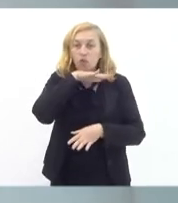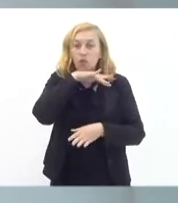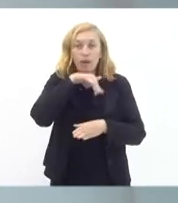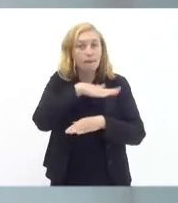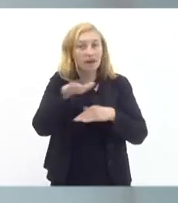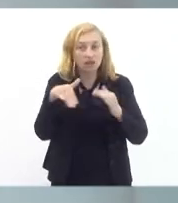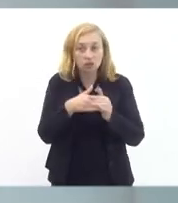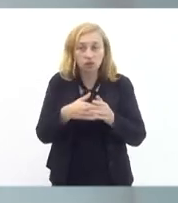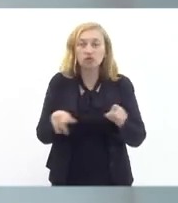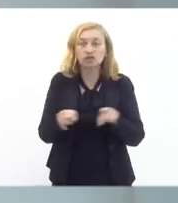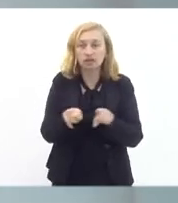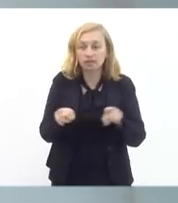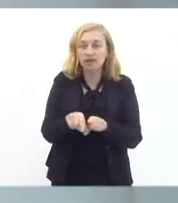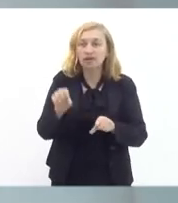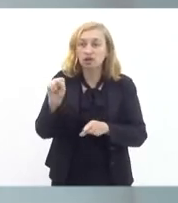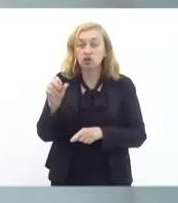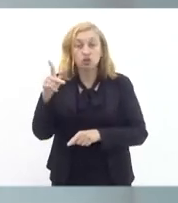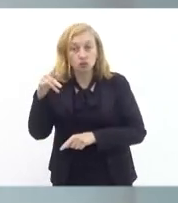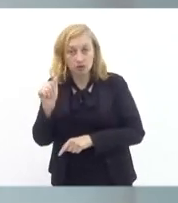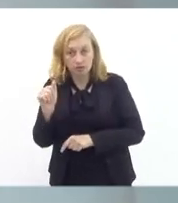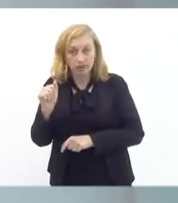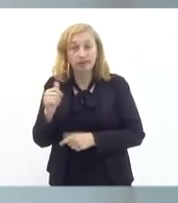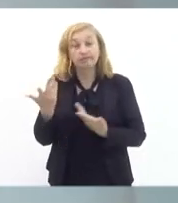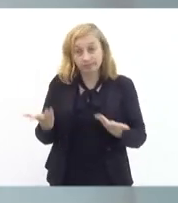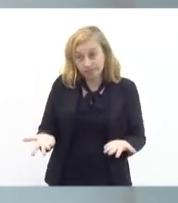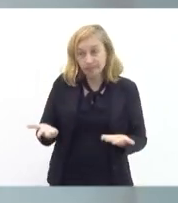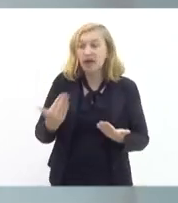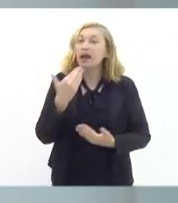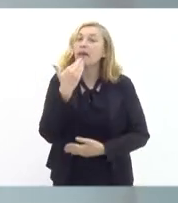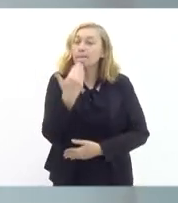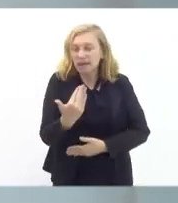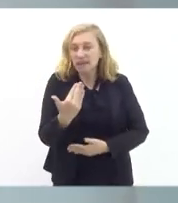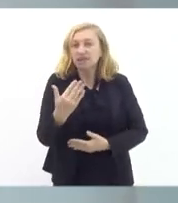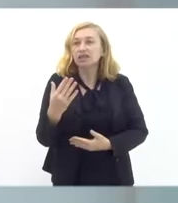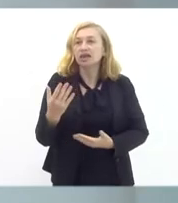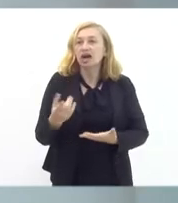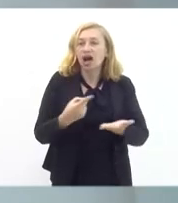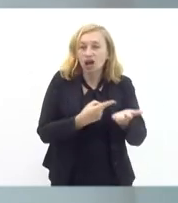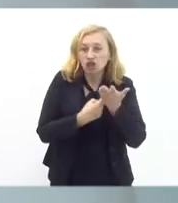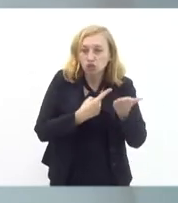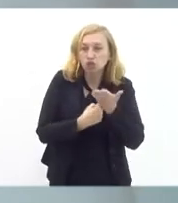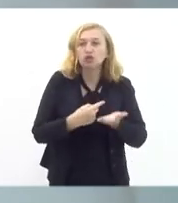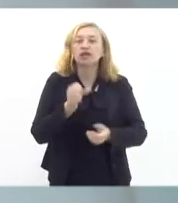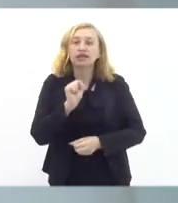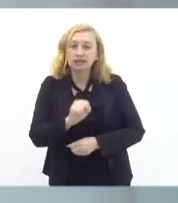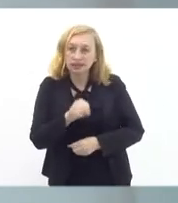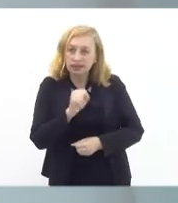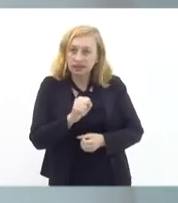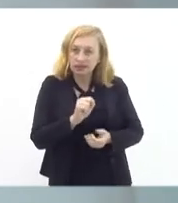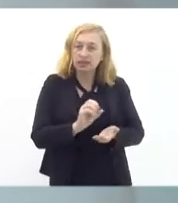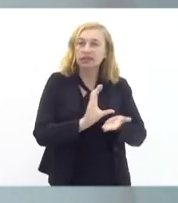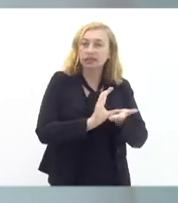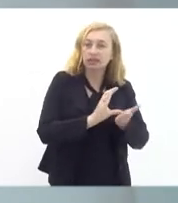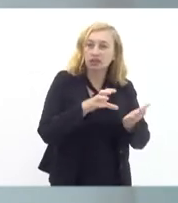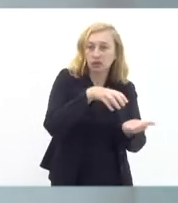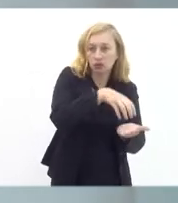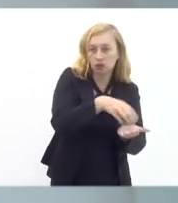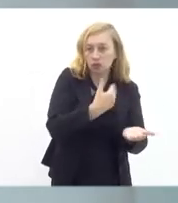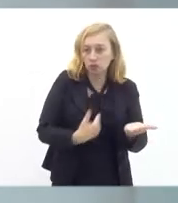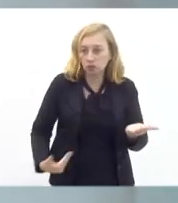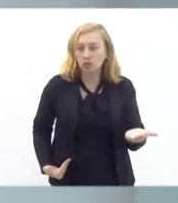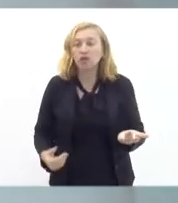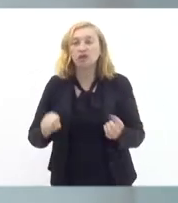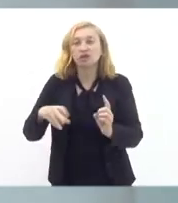ruim para a SUIPA também. Então, a SUIPA ela pede ajuda, sim, aos órgãos públicos, à sociedade,